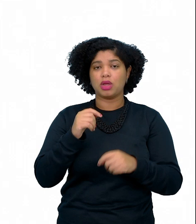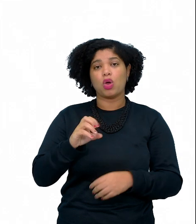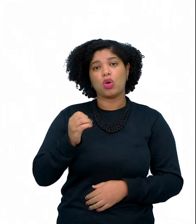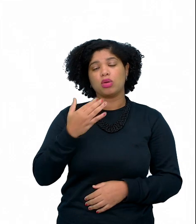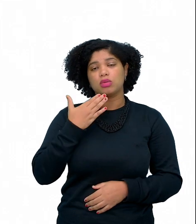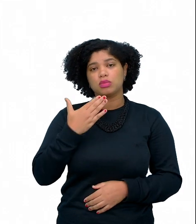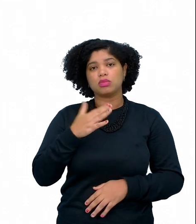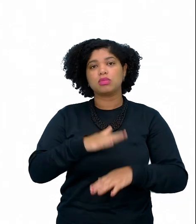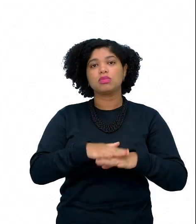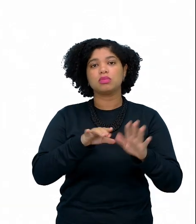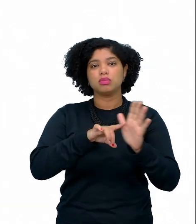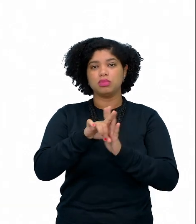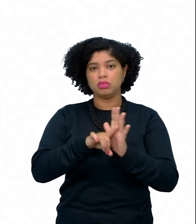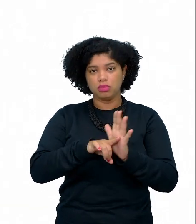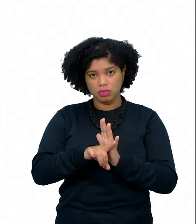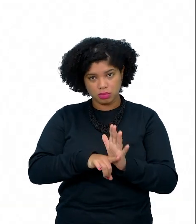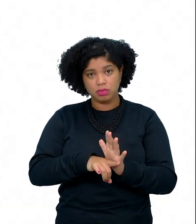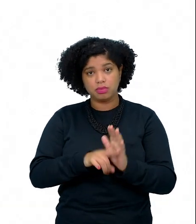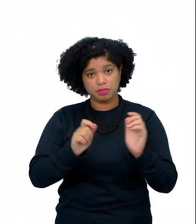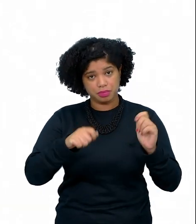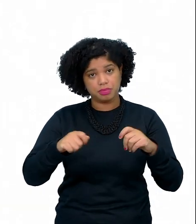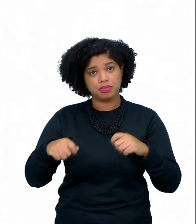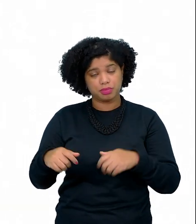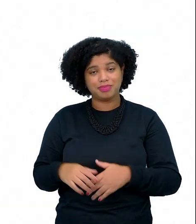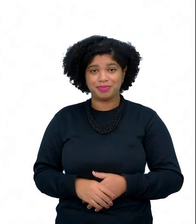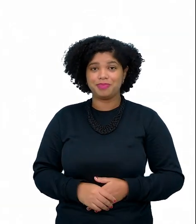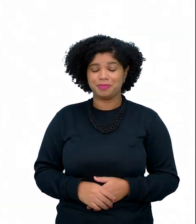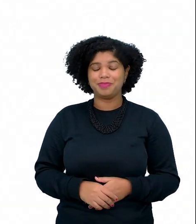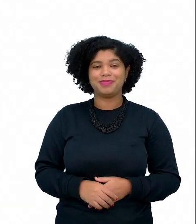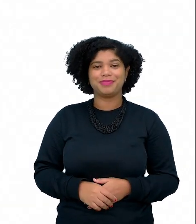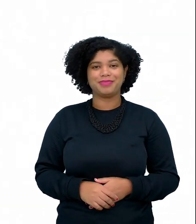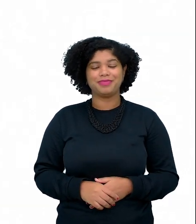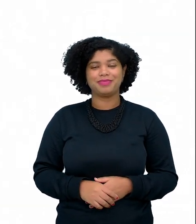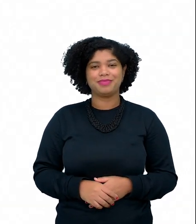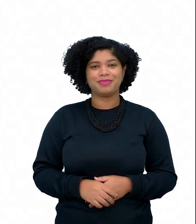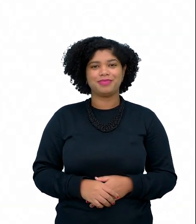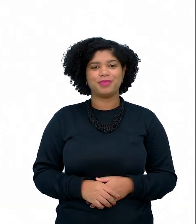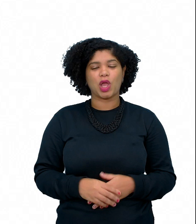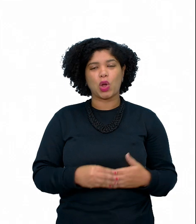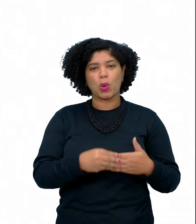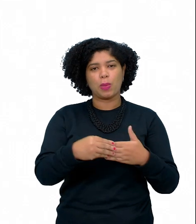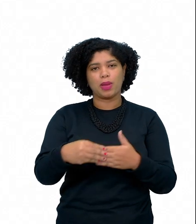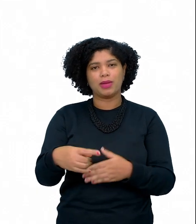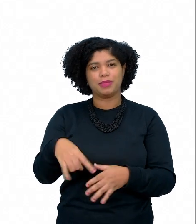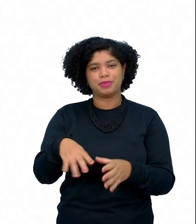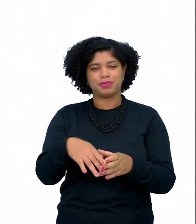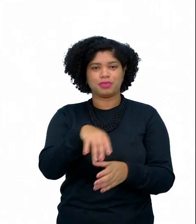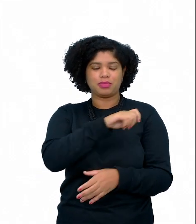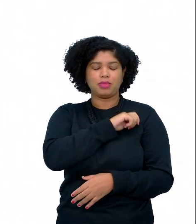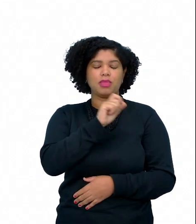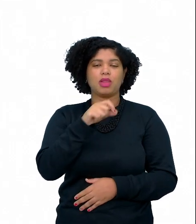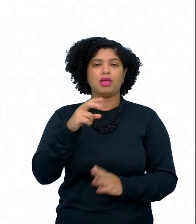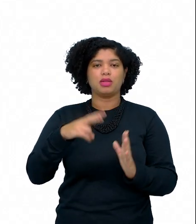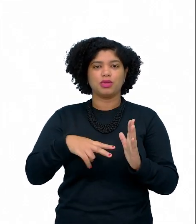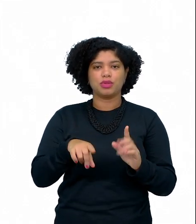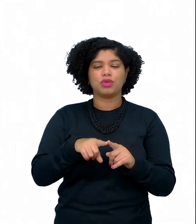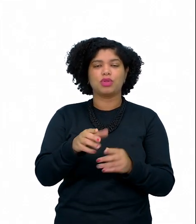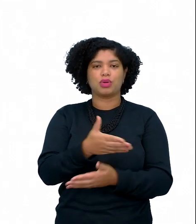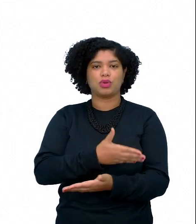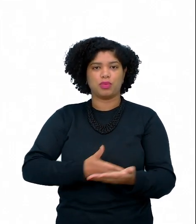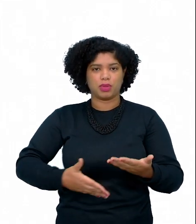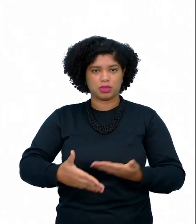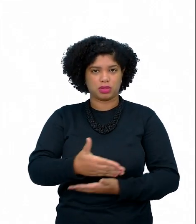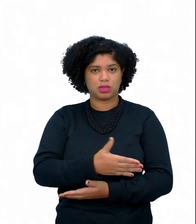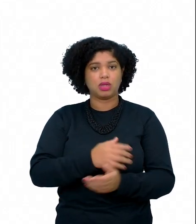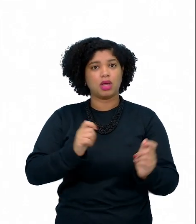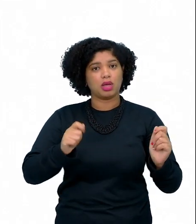essa pesquisa, ou levá-los para fazer essa pesquisa, tá bom? Promover leituras compartilhadas em voz